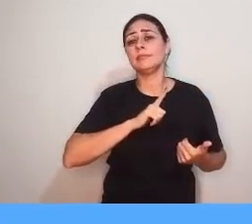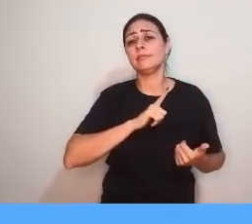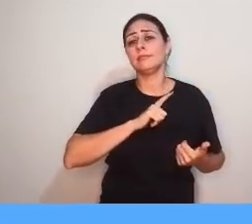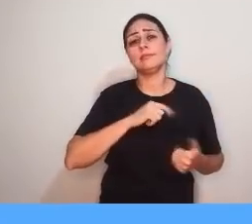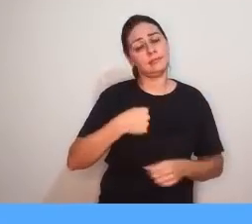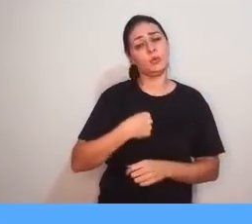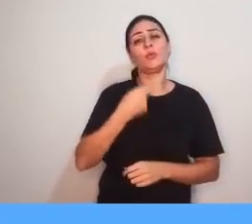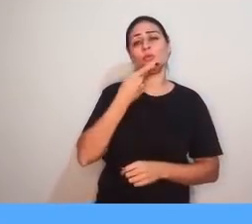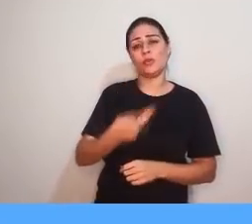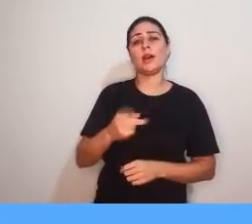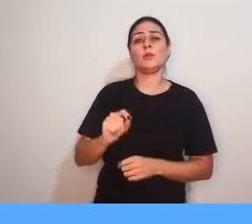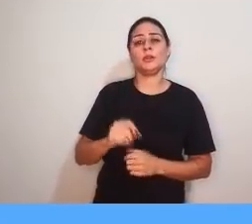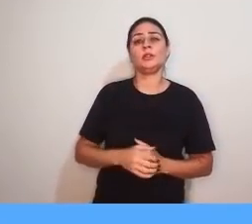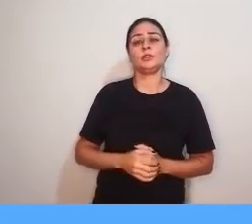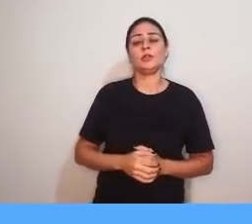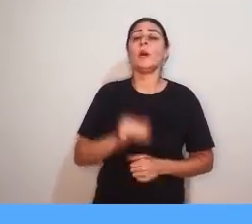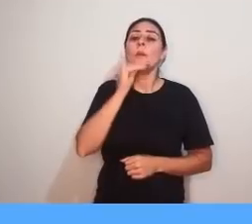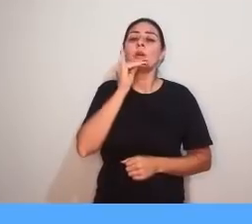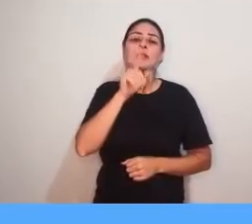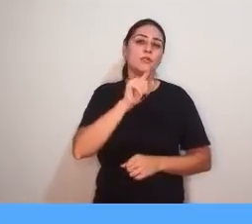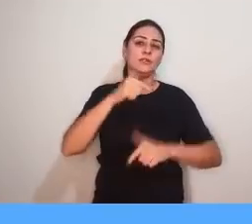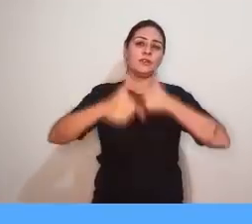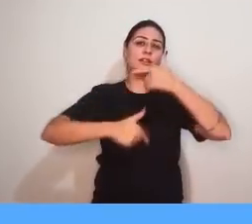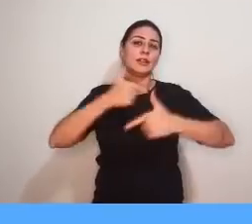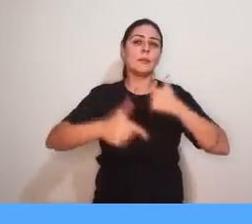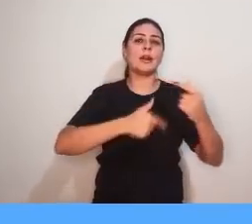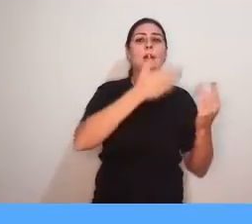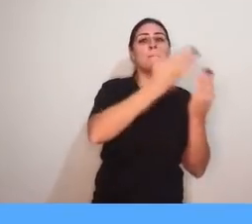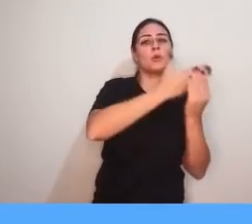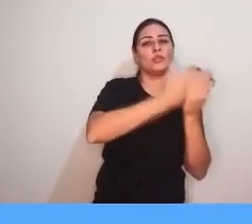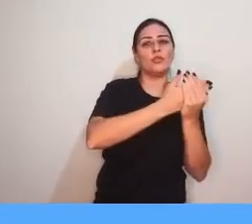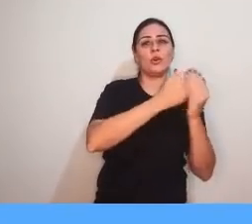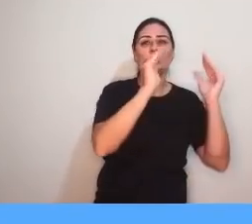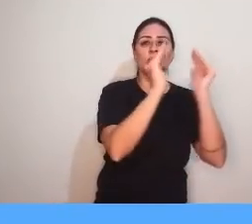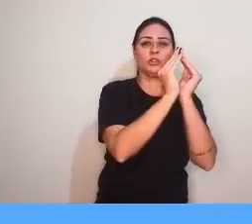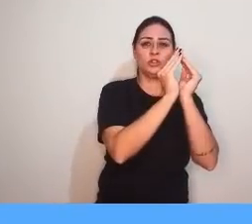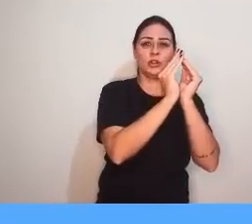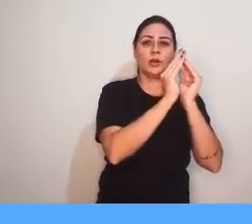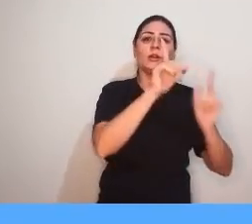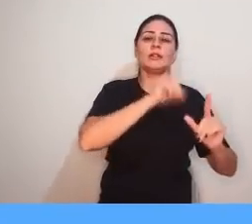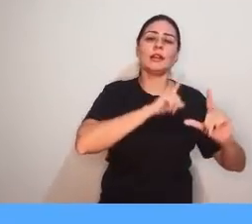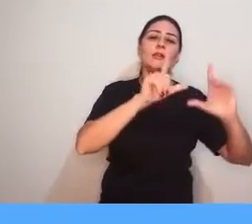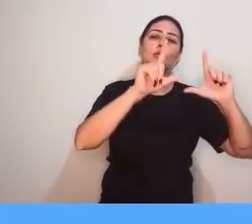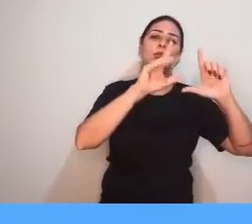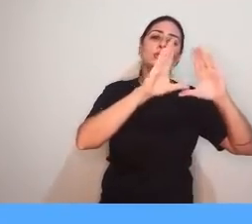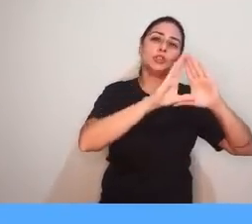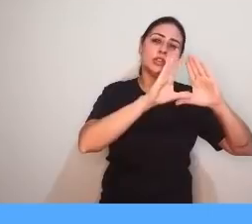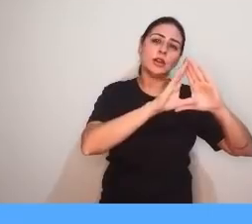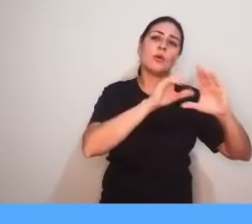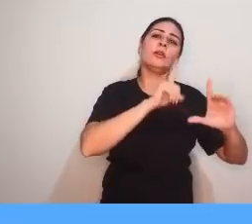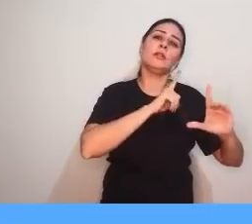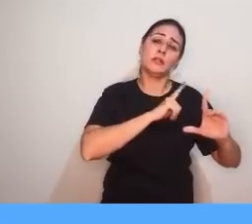vai trabalhar, por exemplo, num formato de portfólio eletrônico, e nesse formato de ensino híbrido ele se aplica muito bem,